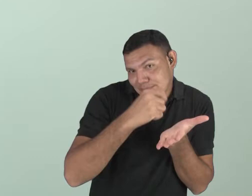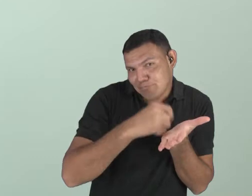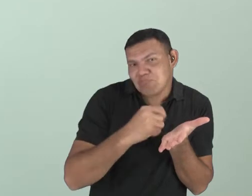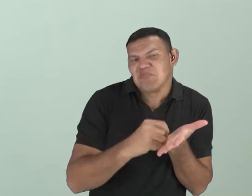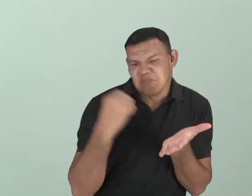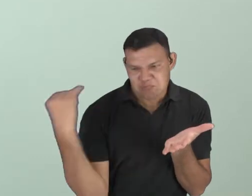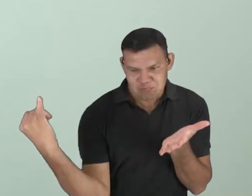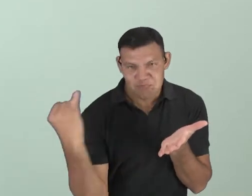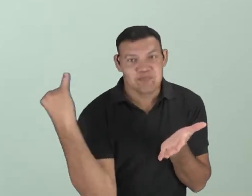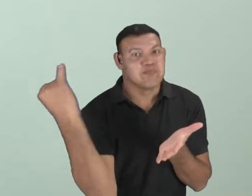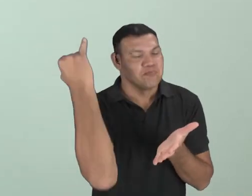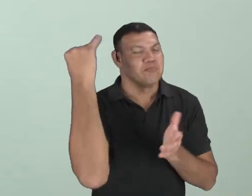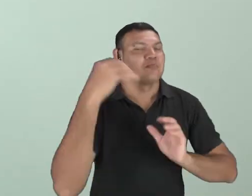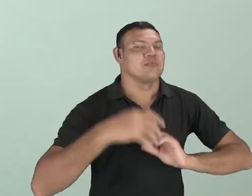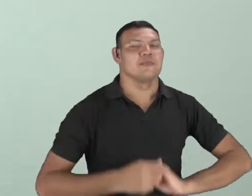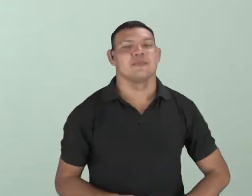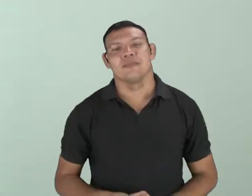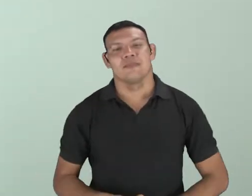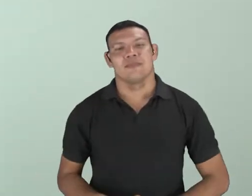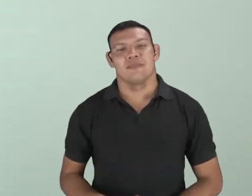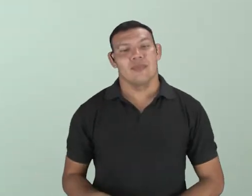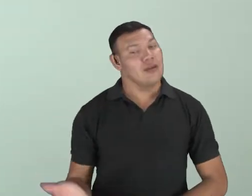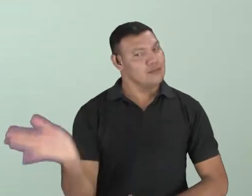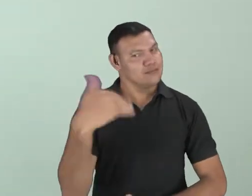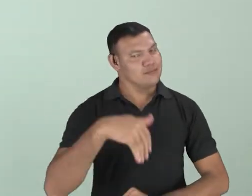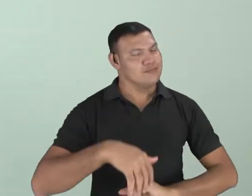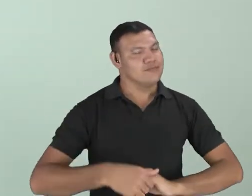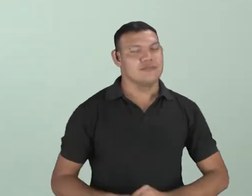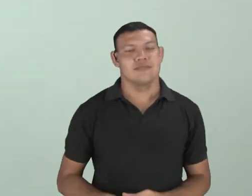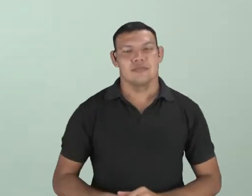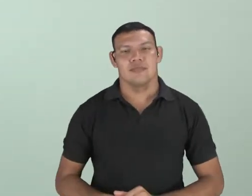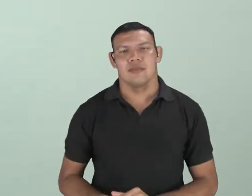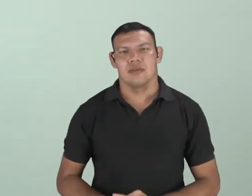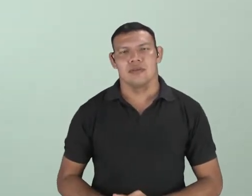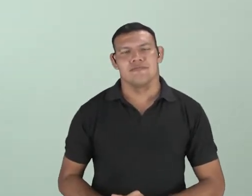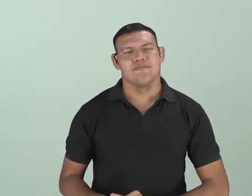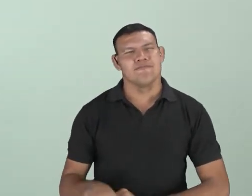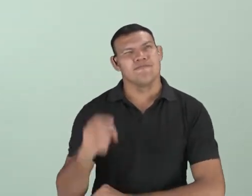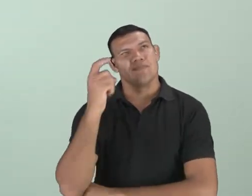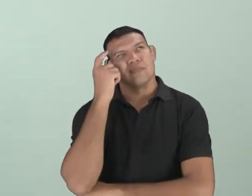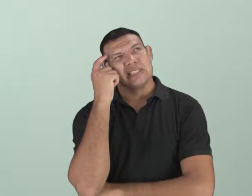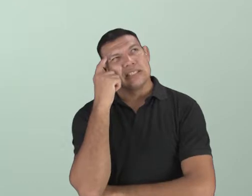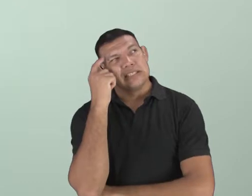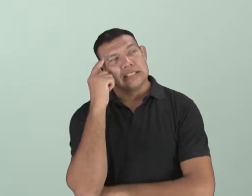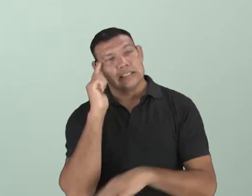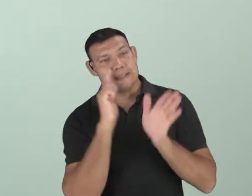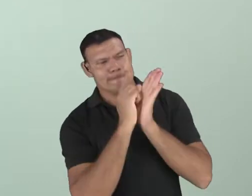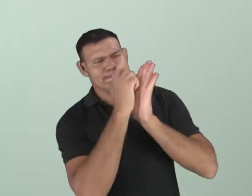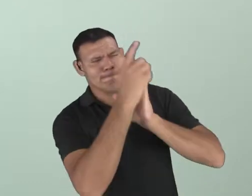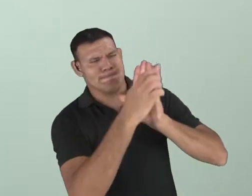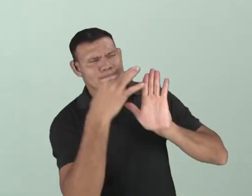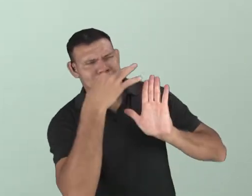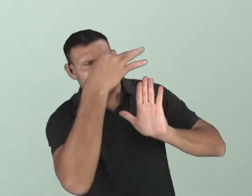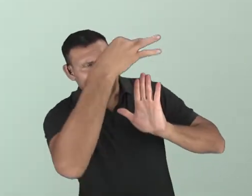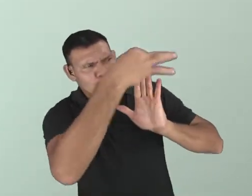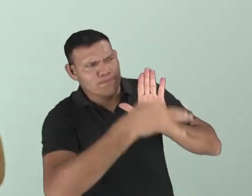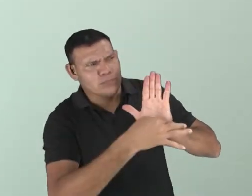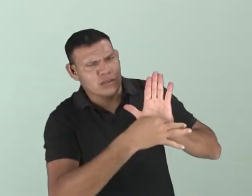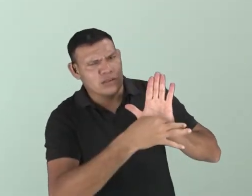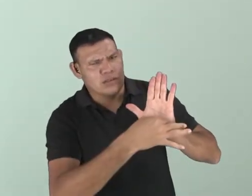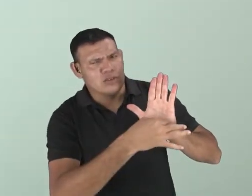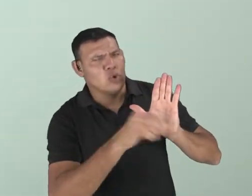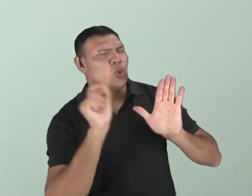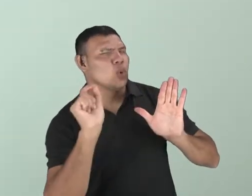É muito importante. Vamos lá. Quando nós pensarmos em gêneros argumentativos, nós devemos pensar em